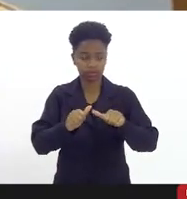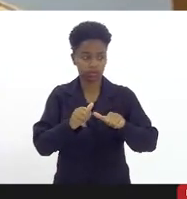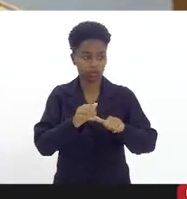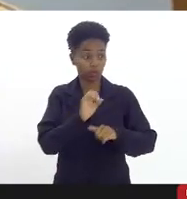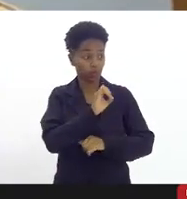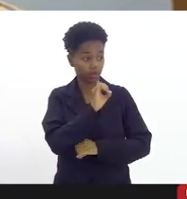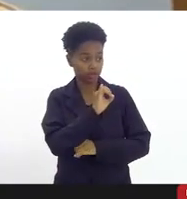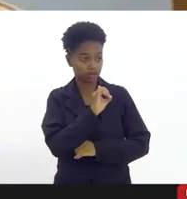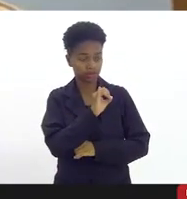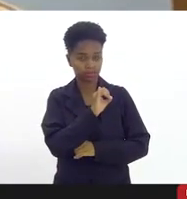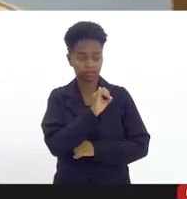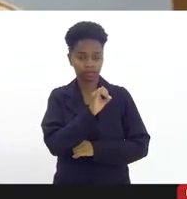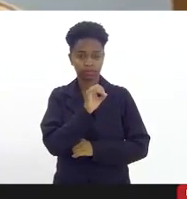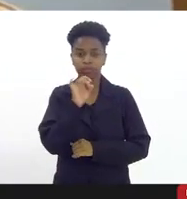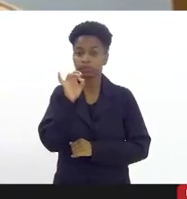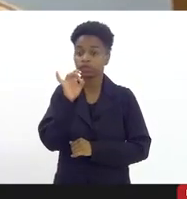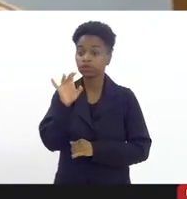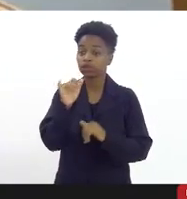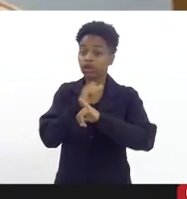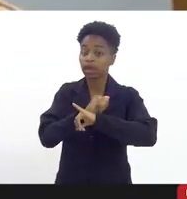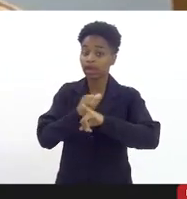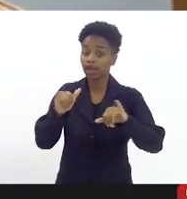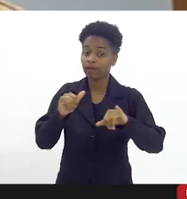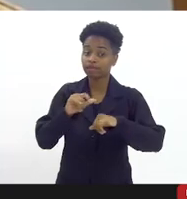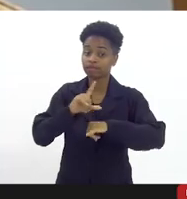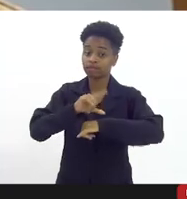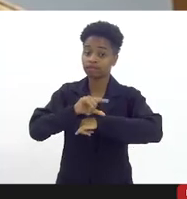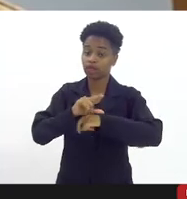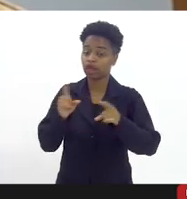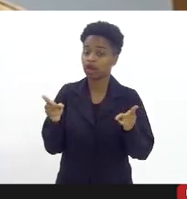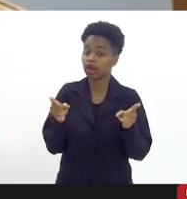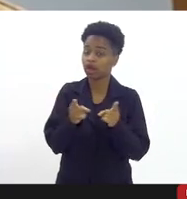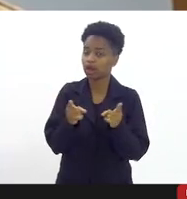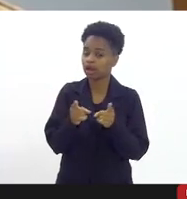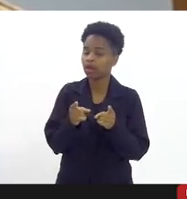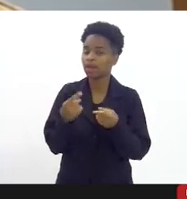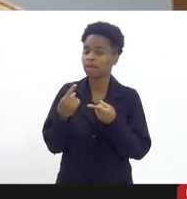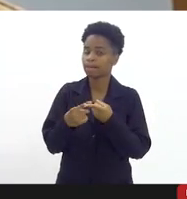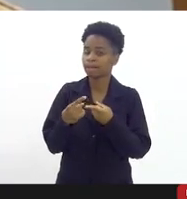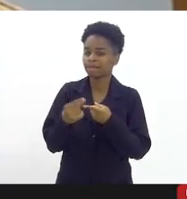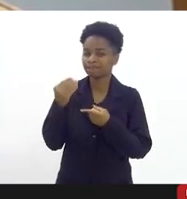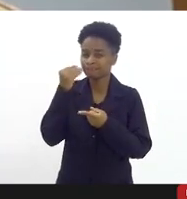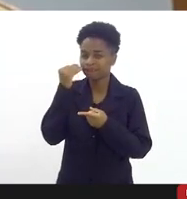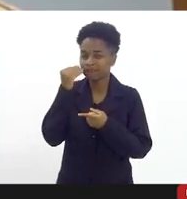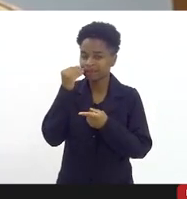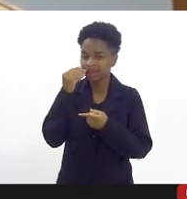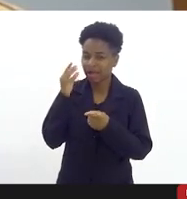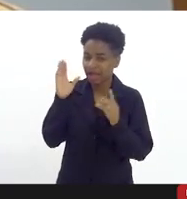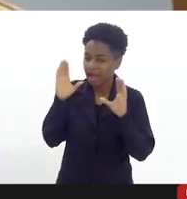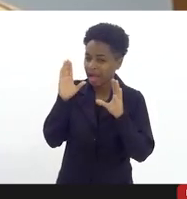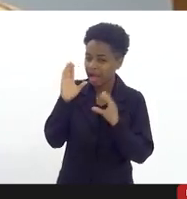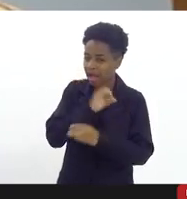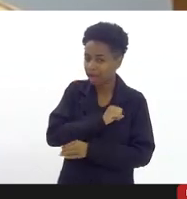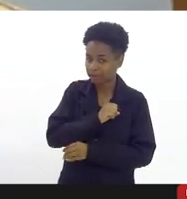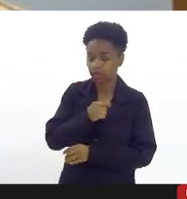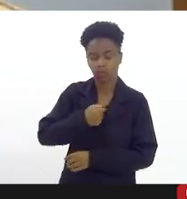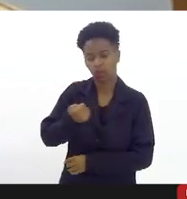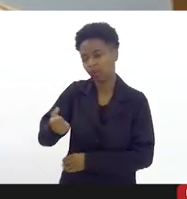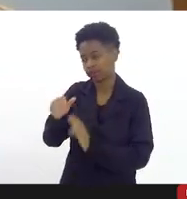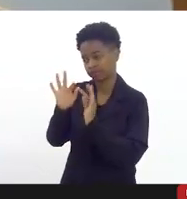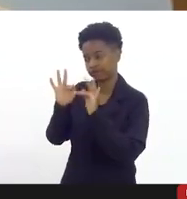querido só para informar que para a gente tentar ser um pouco mais célere na nossa apresentação